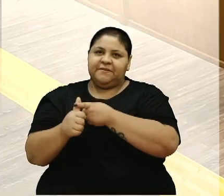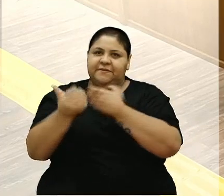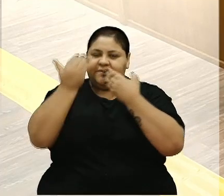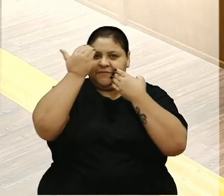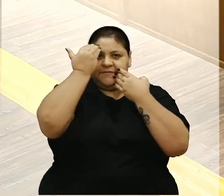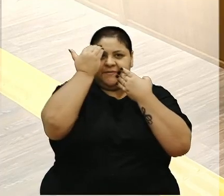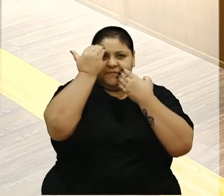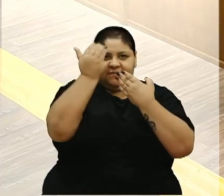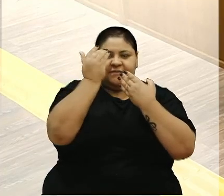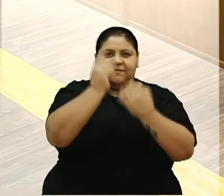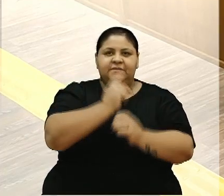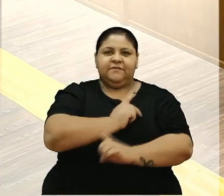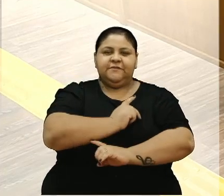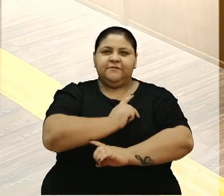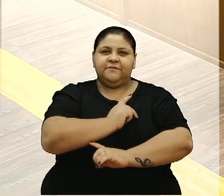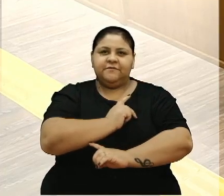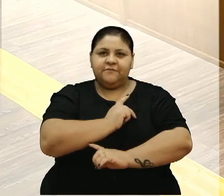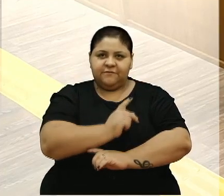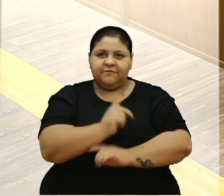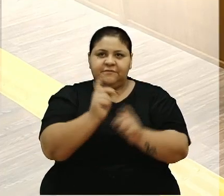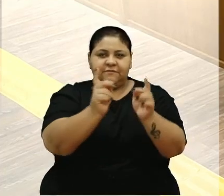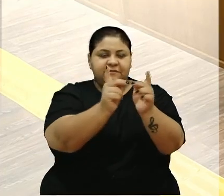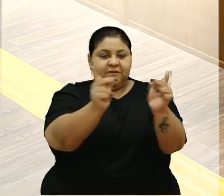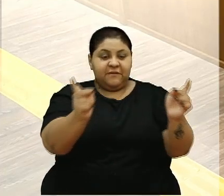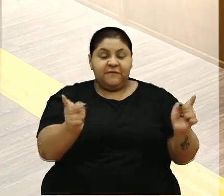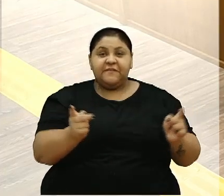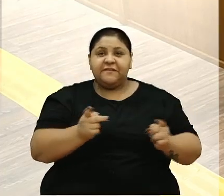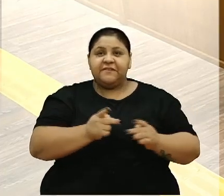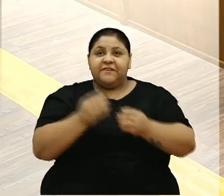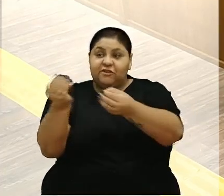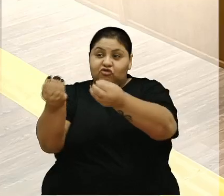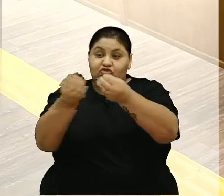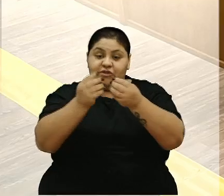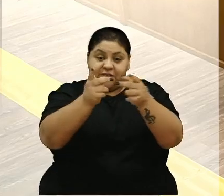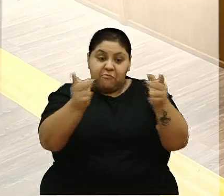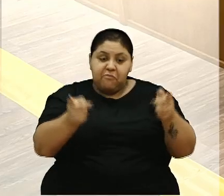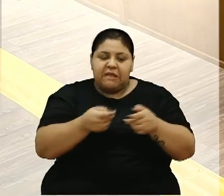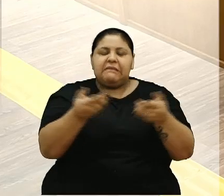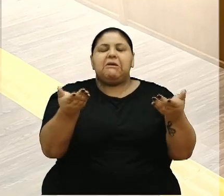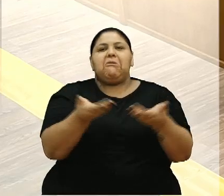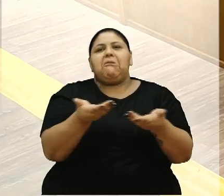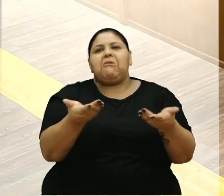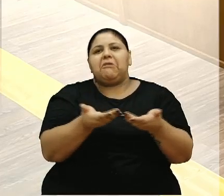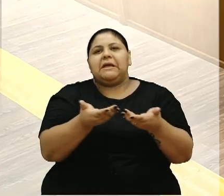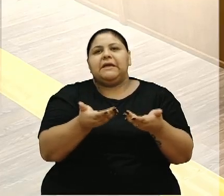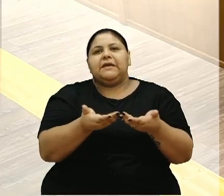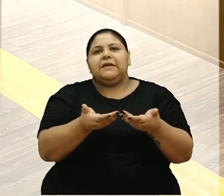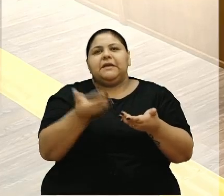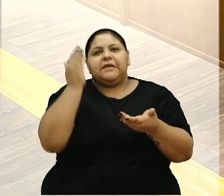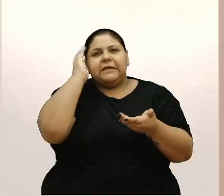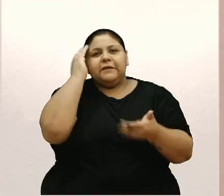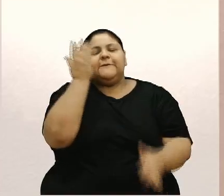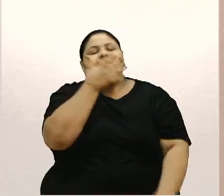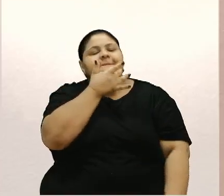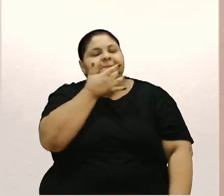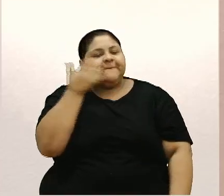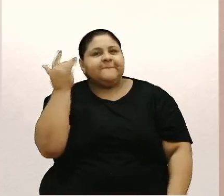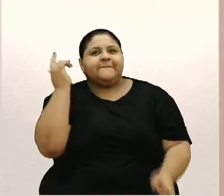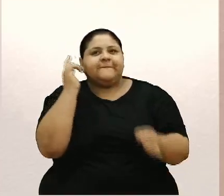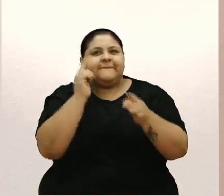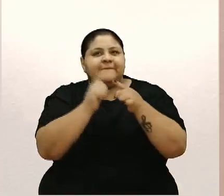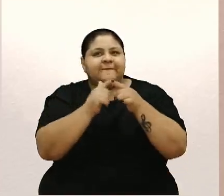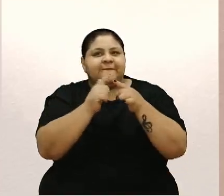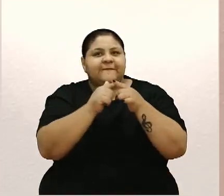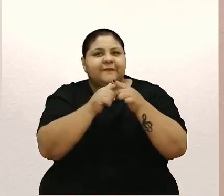o presente, né, da Pizzaria Barra, que nos trouxe essa pizza aí, que eu sei que é deliciosa, saborosa, porque gordinho